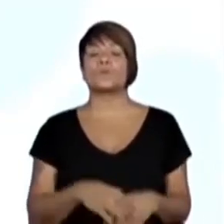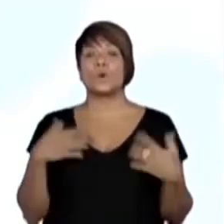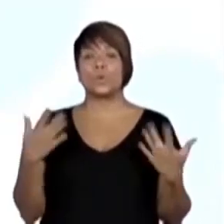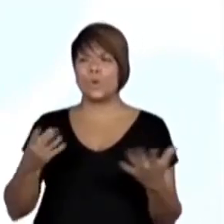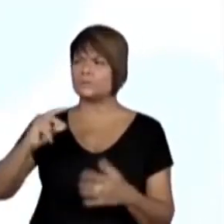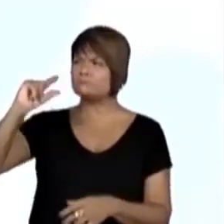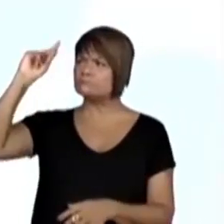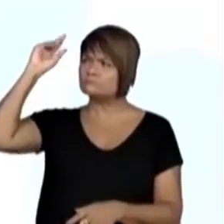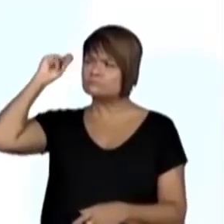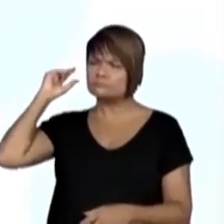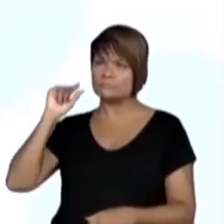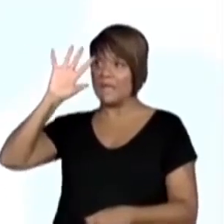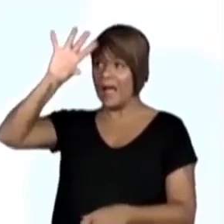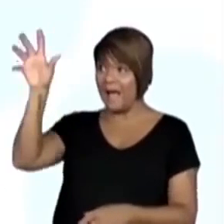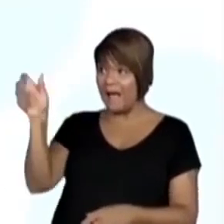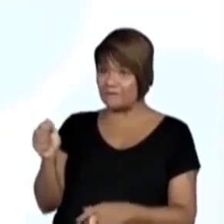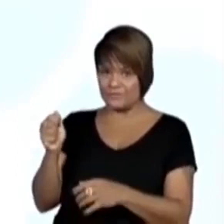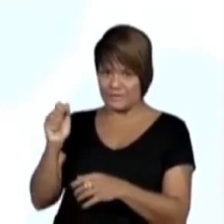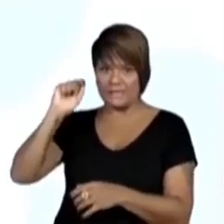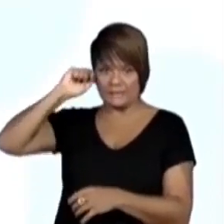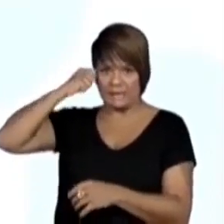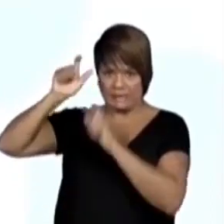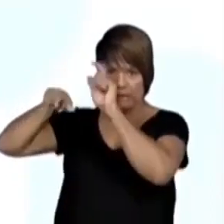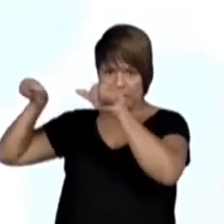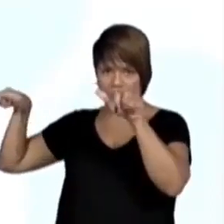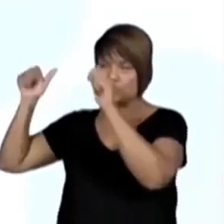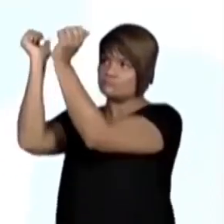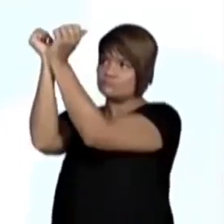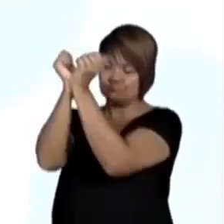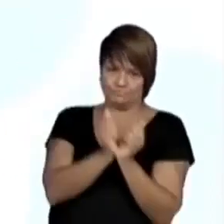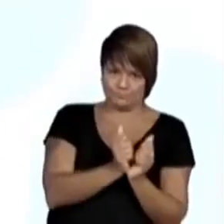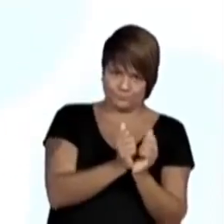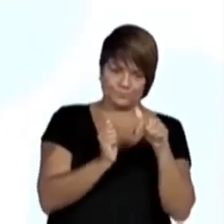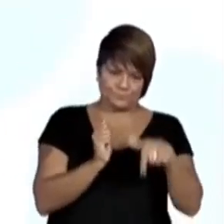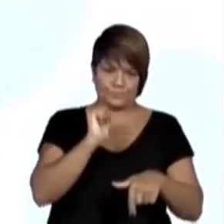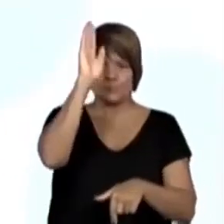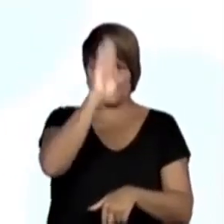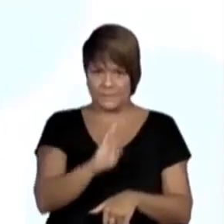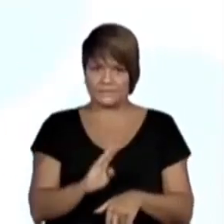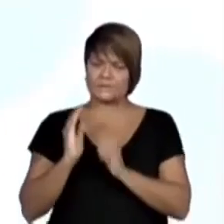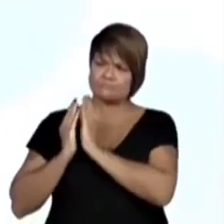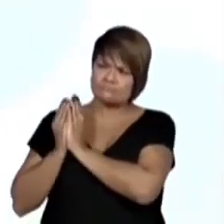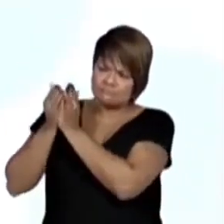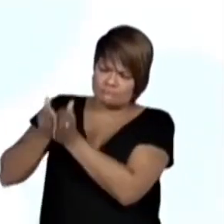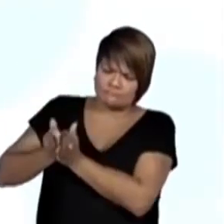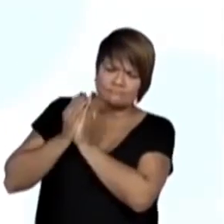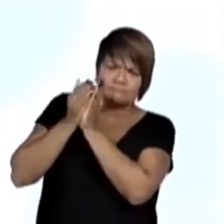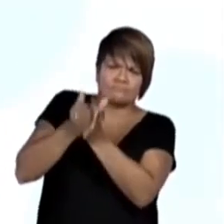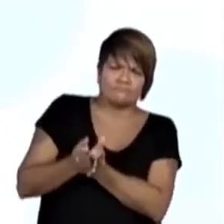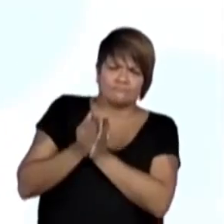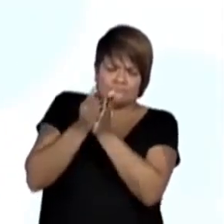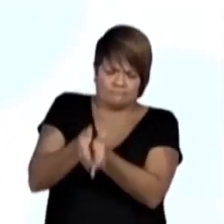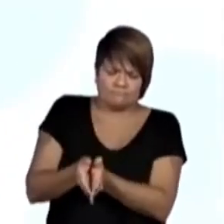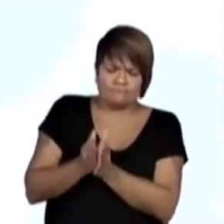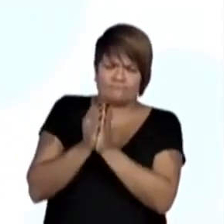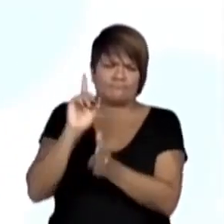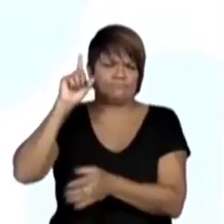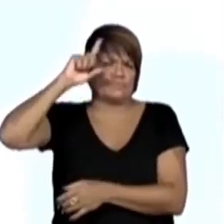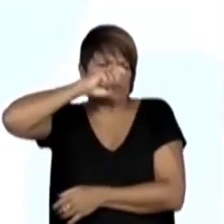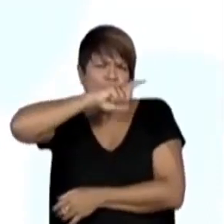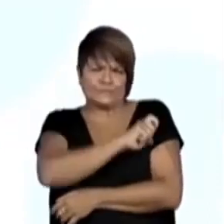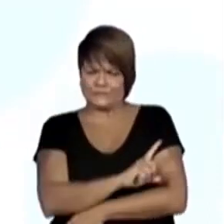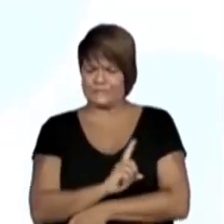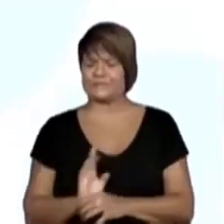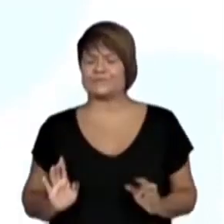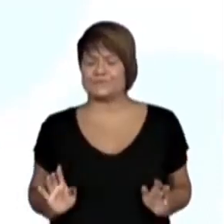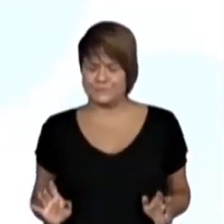negros vieram da África para o Brasil como escravos, em uma viagem muito difícil a bordo de